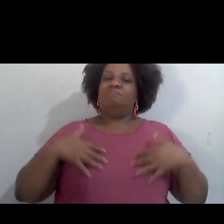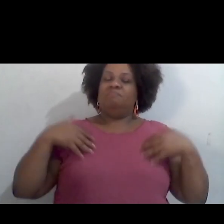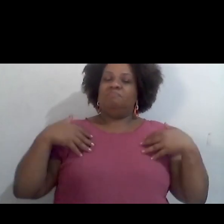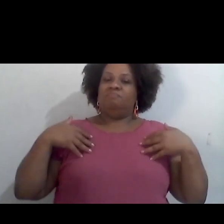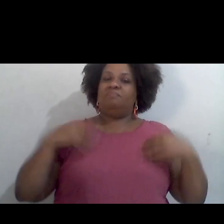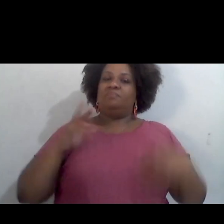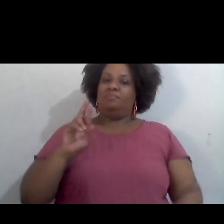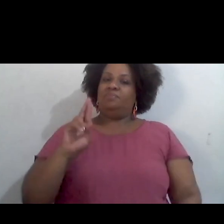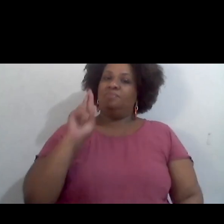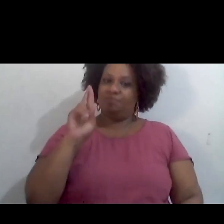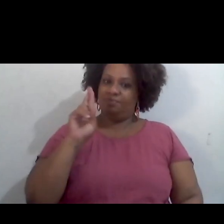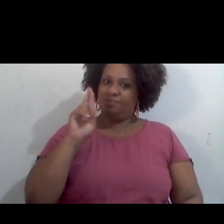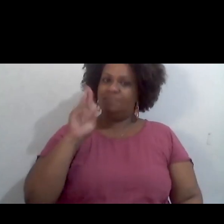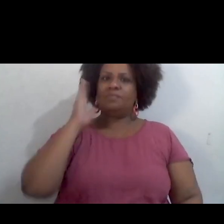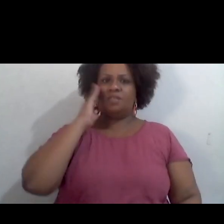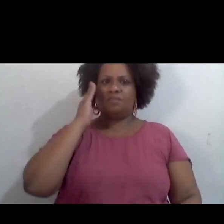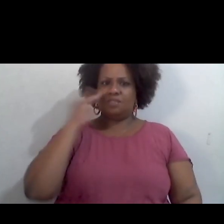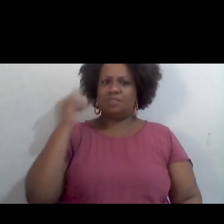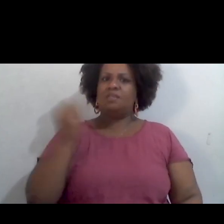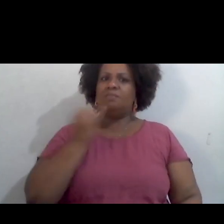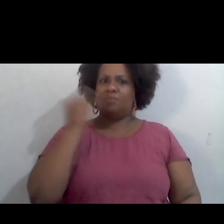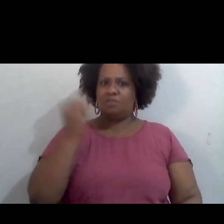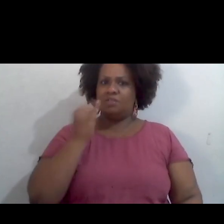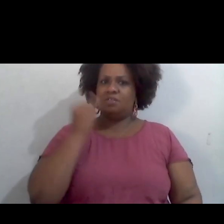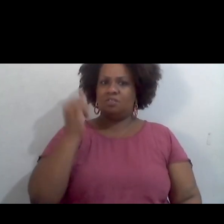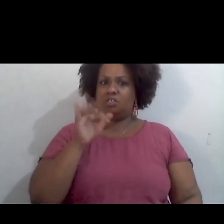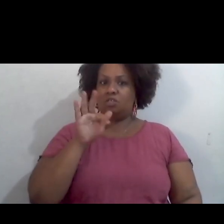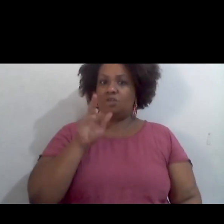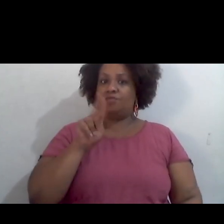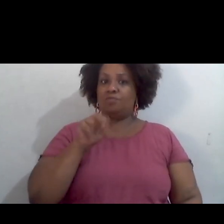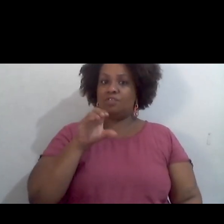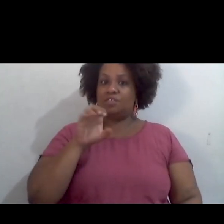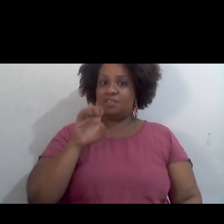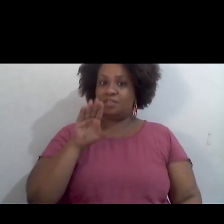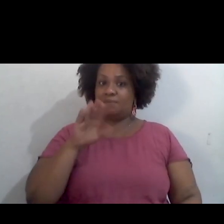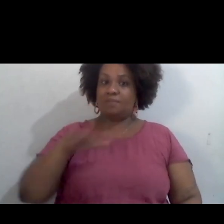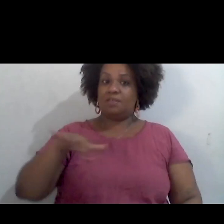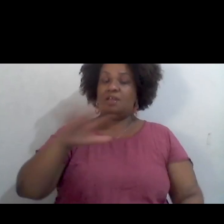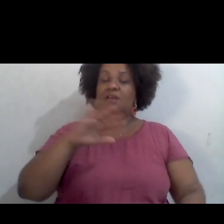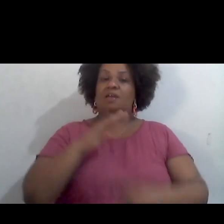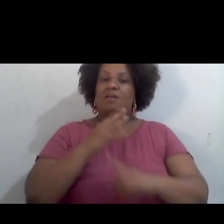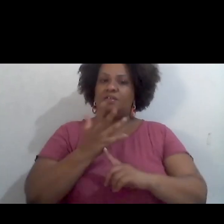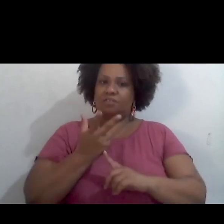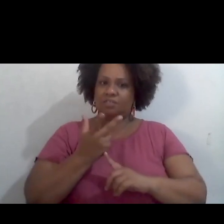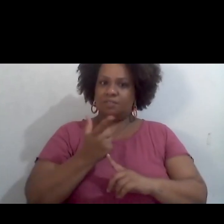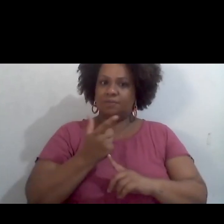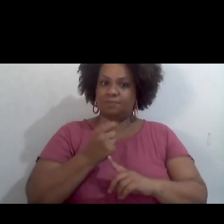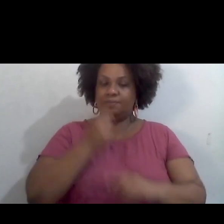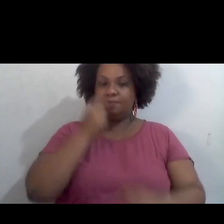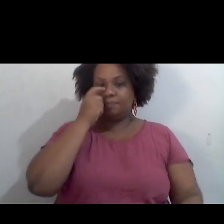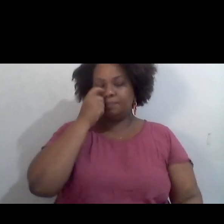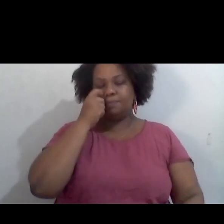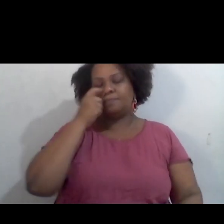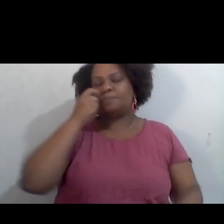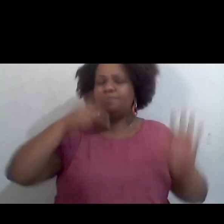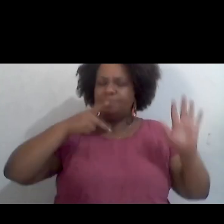sei da importância da Fundação Cultural do Estado da Bahia para as artes, para todos os setores das artes. E uma coisa que eu posso prometer para vocês